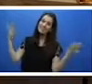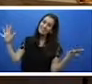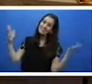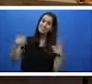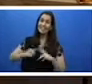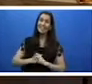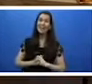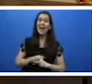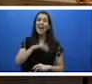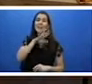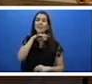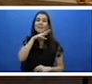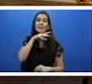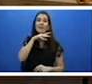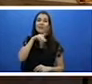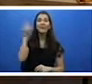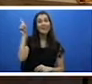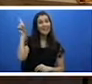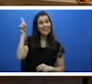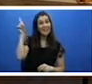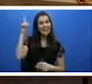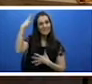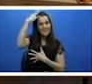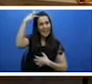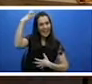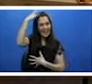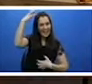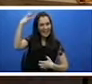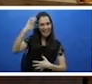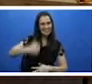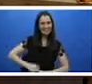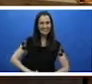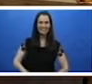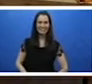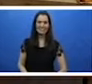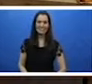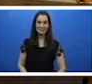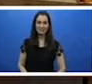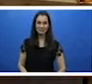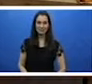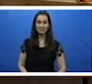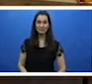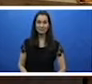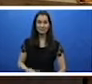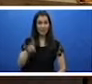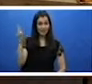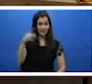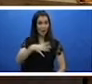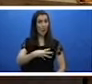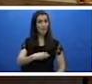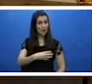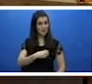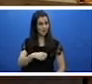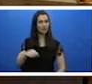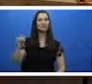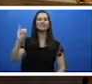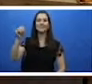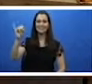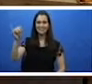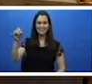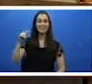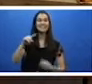Qual animal que é? É um macaquinho. É um mamífero, professora? Sim,